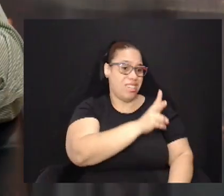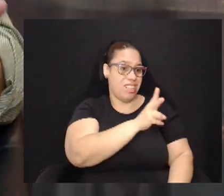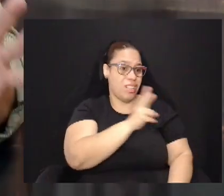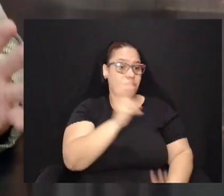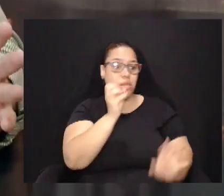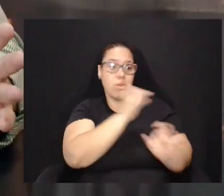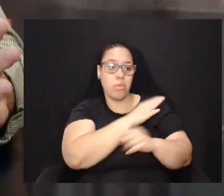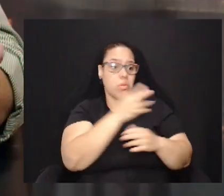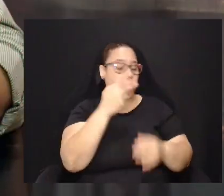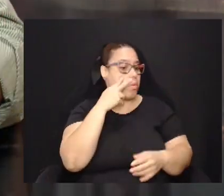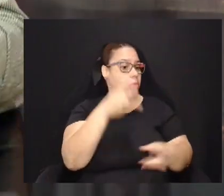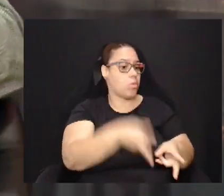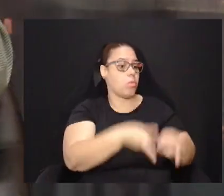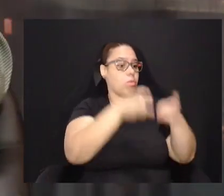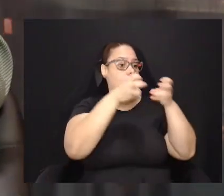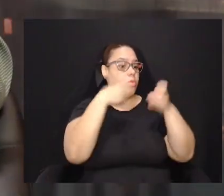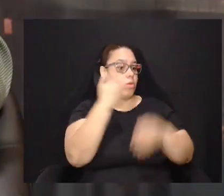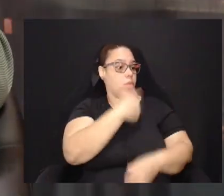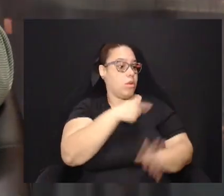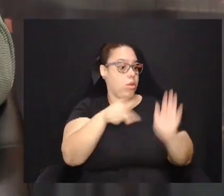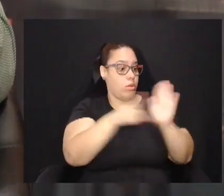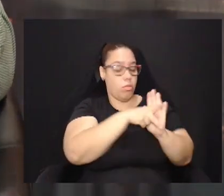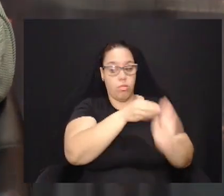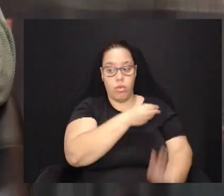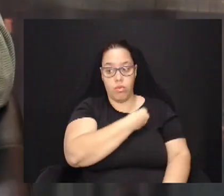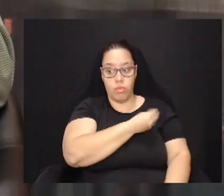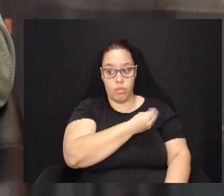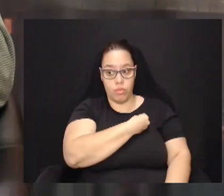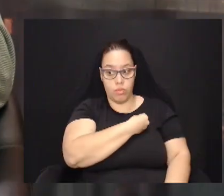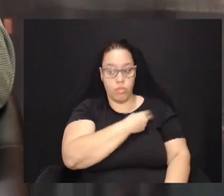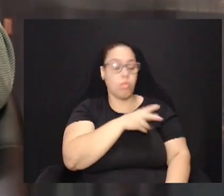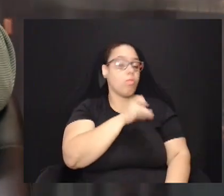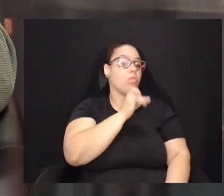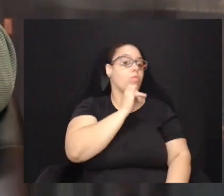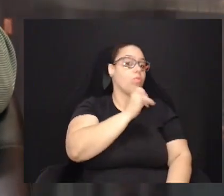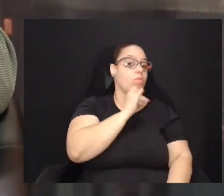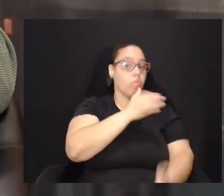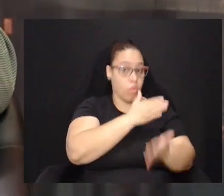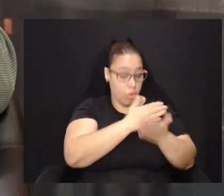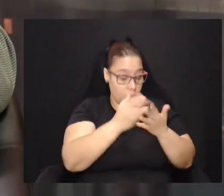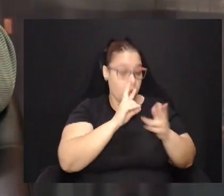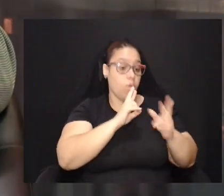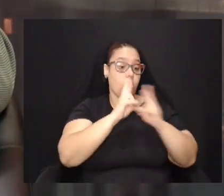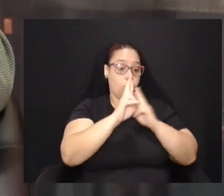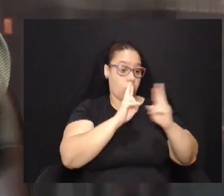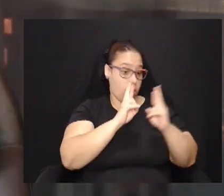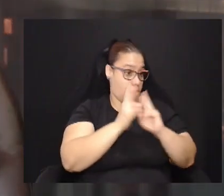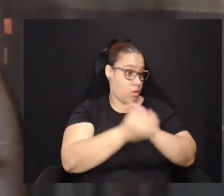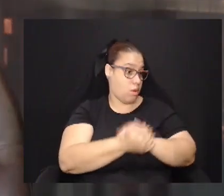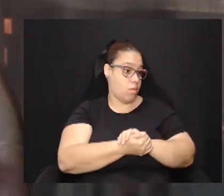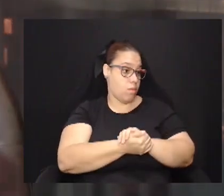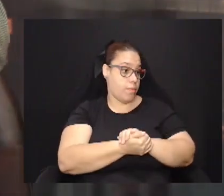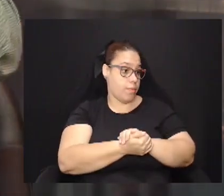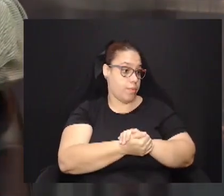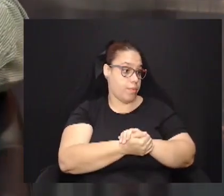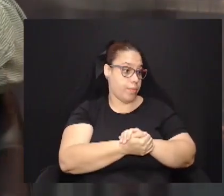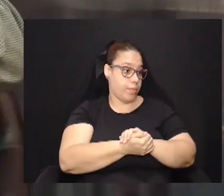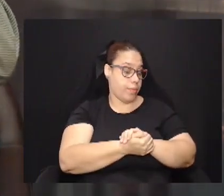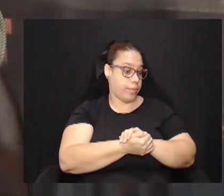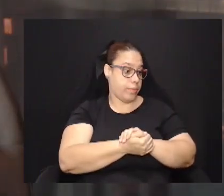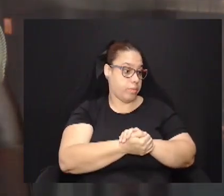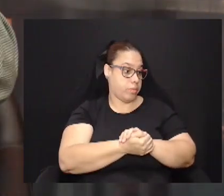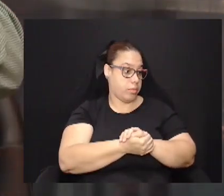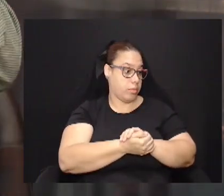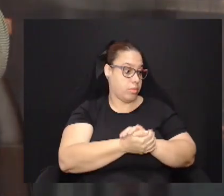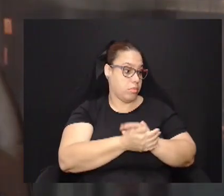acontecendo na nossa própria vida. Então, por exemplo, você começou um relacionamento e você fica com aquela marca